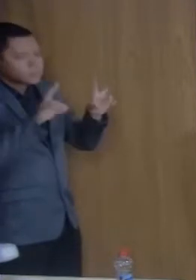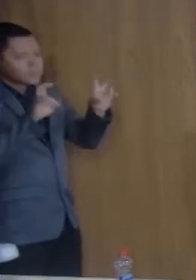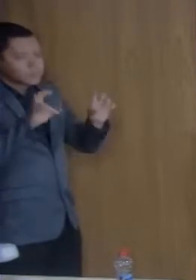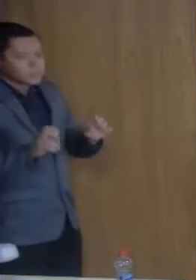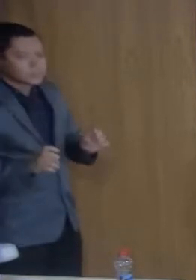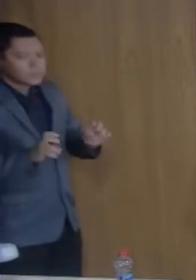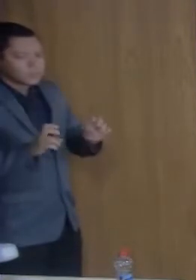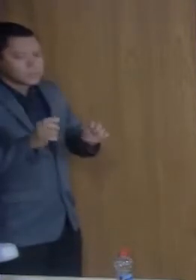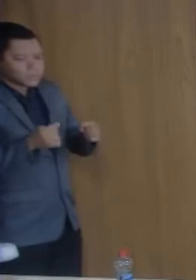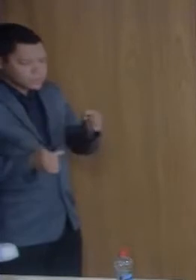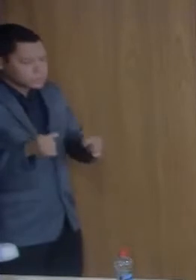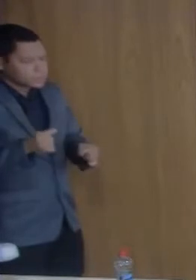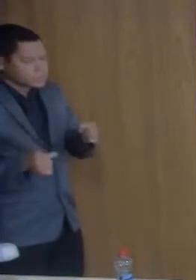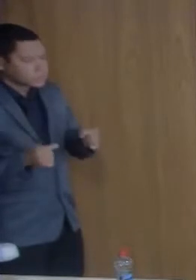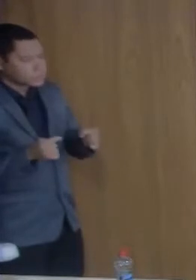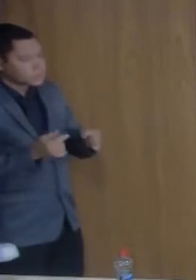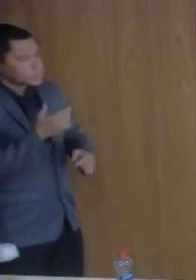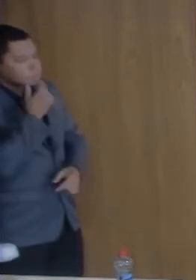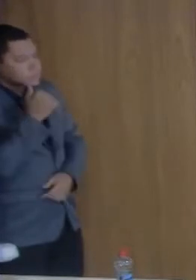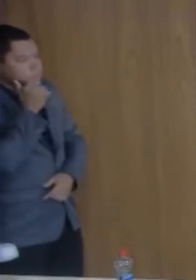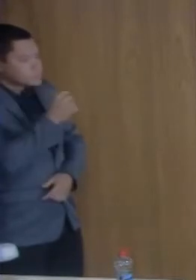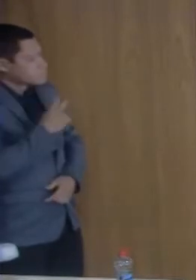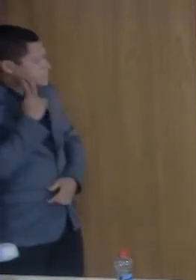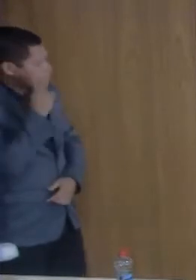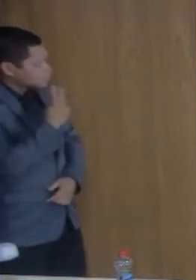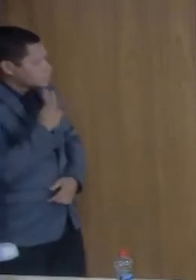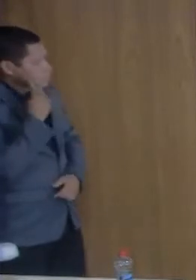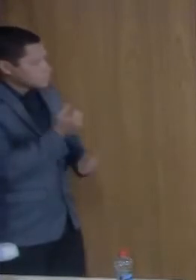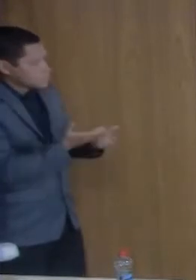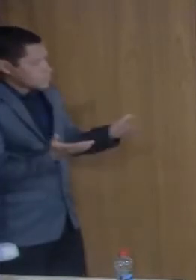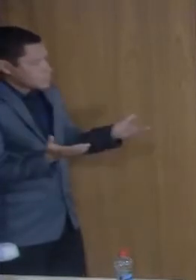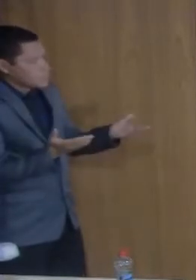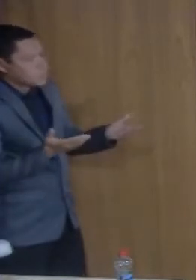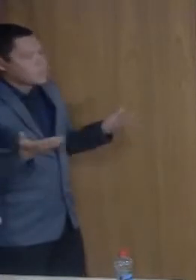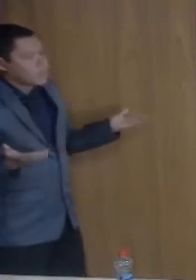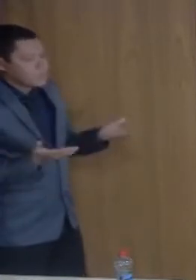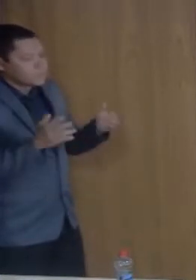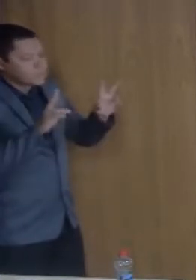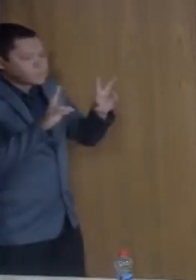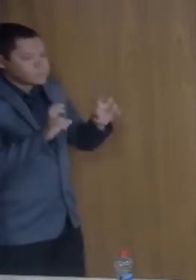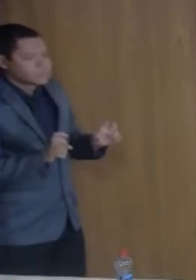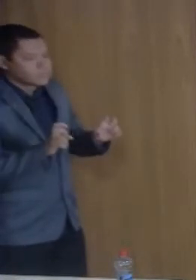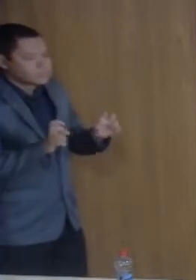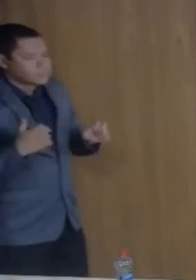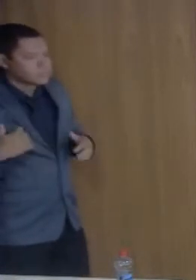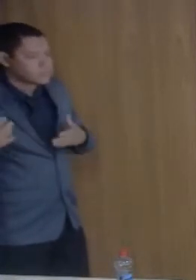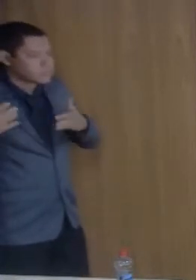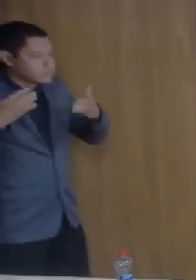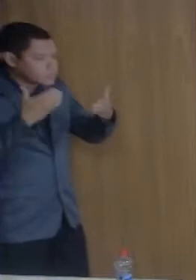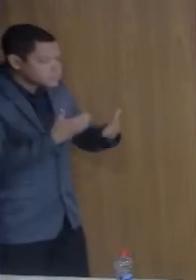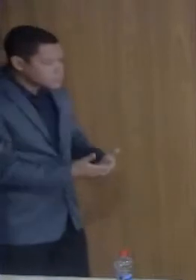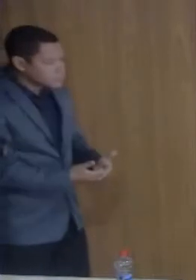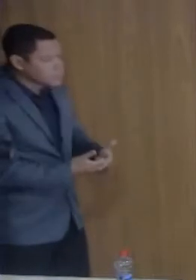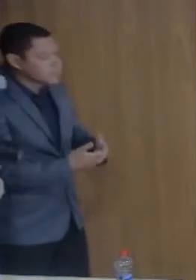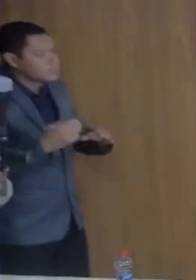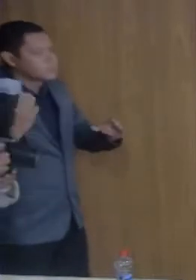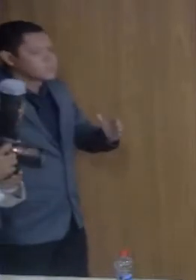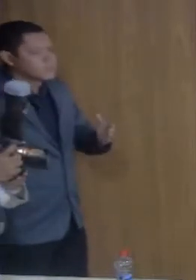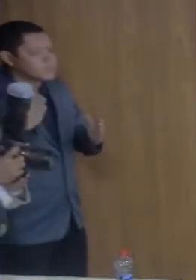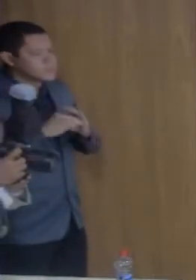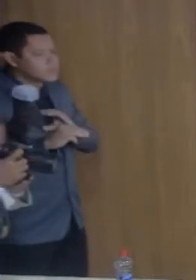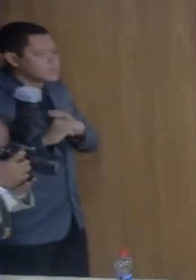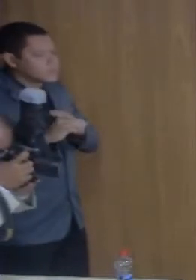e senhores vereadores. Eu fiz questão de hoje trazer pessoalmente a mensagem do